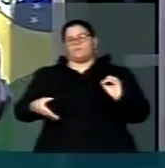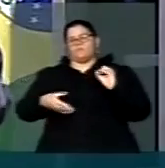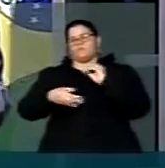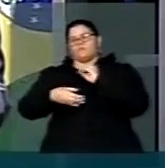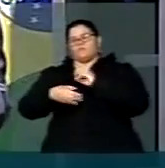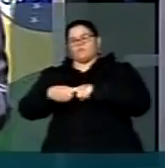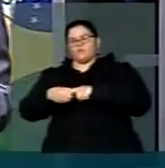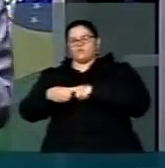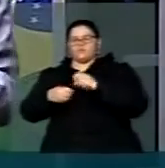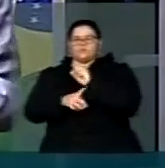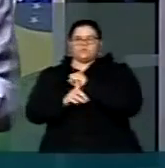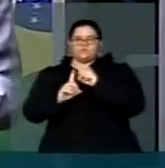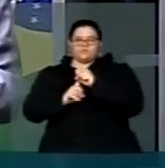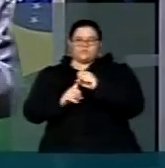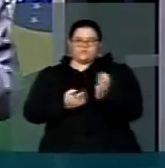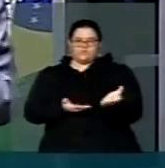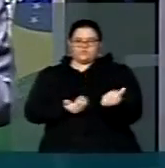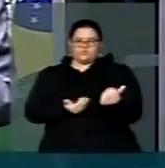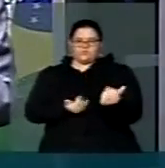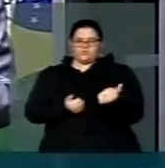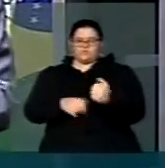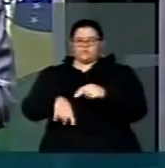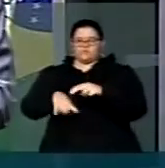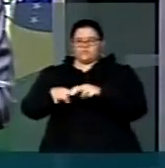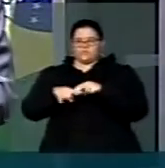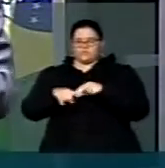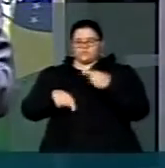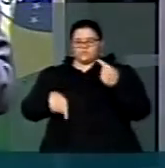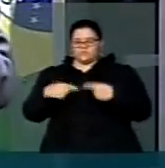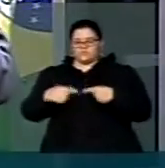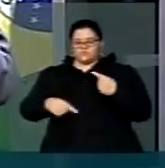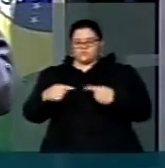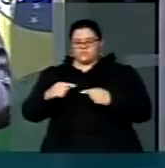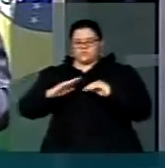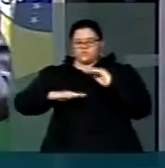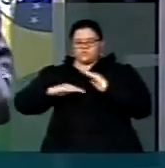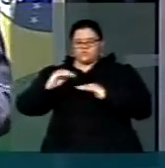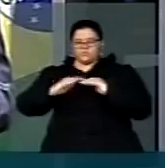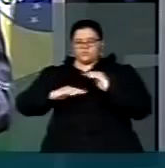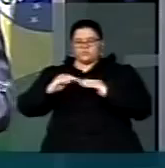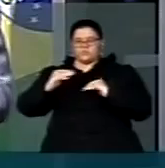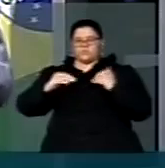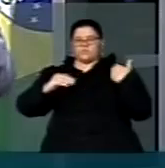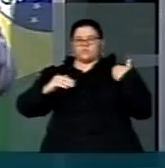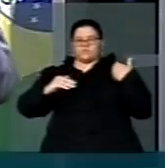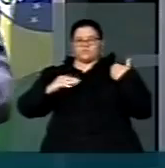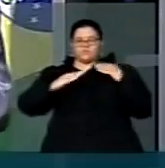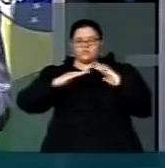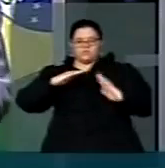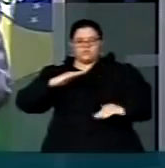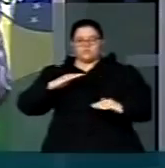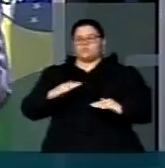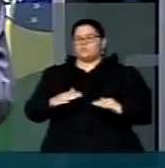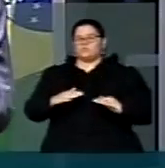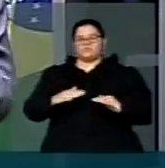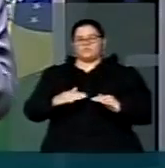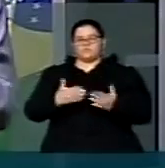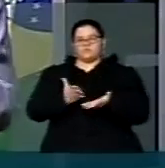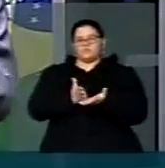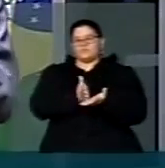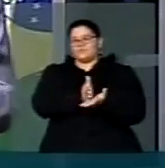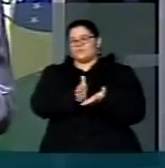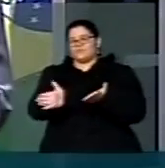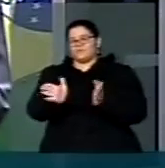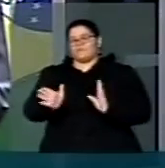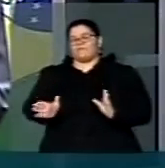na sociedade. Por fim, a discussão acerca da diminuição da idade para a imputabilidade penal desvia o foco das verdadeiras